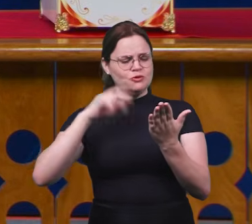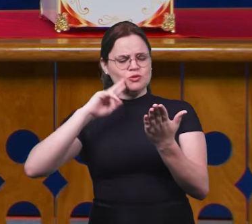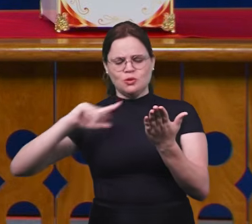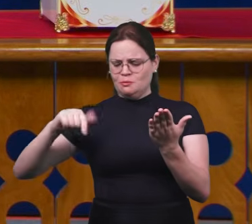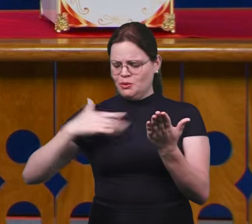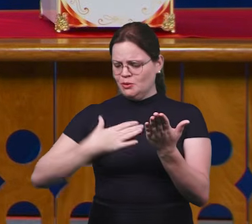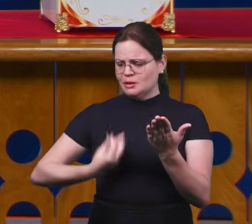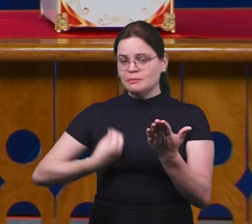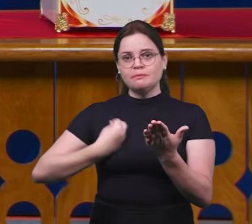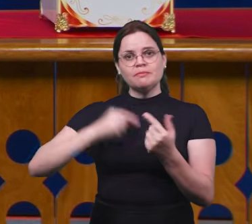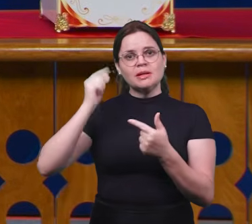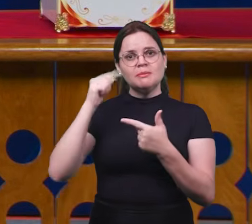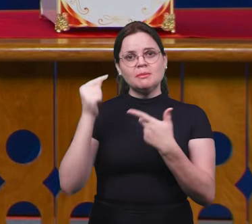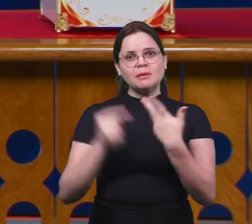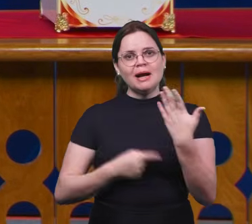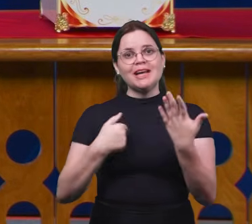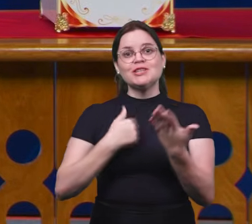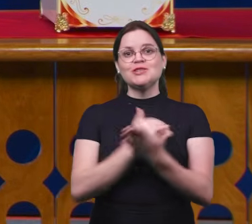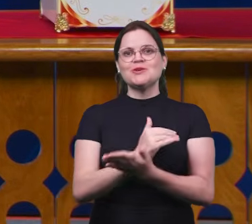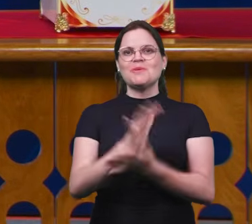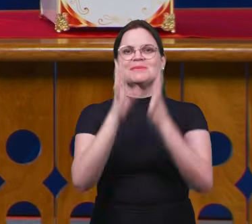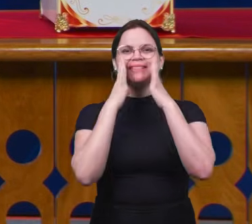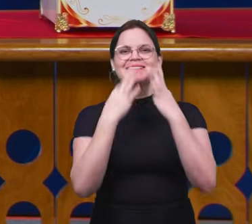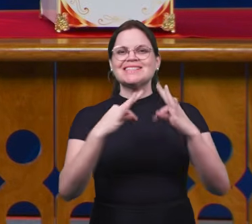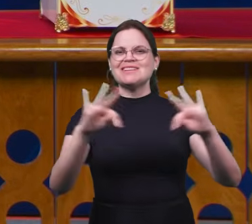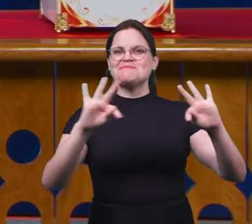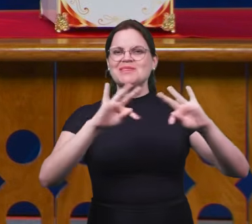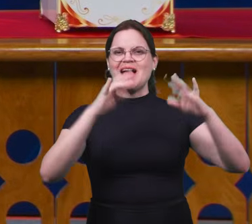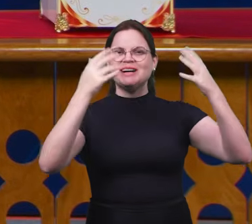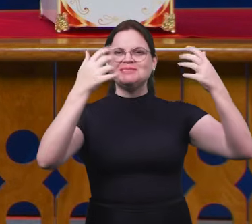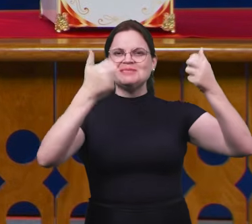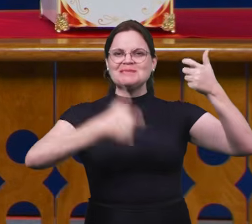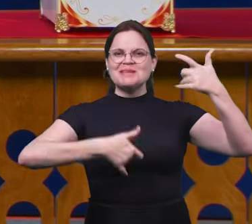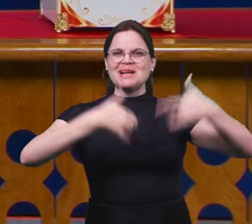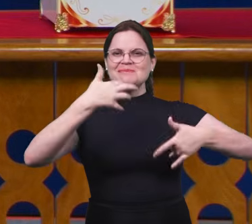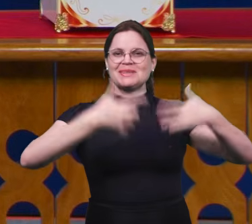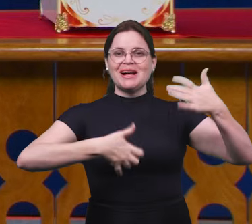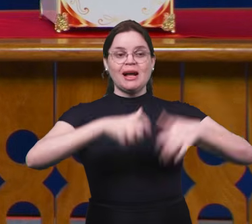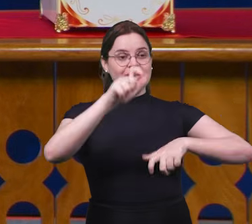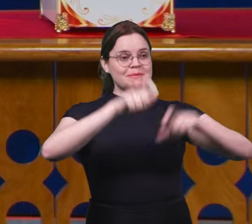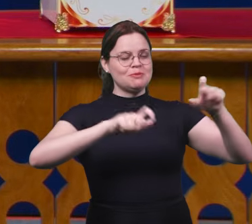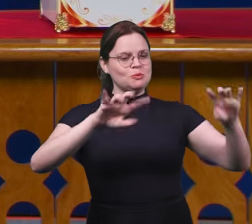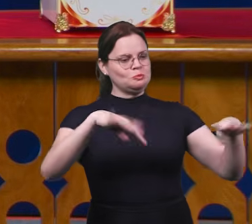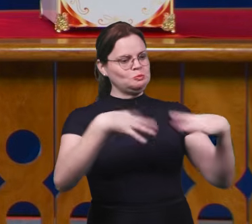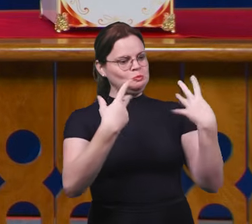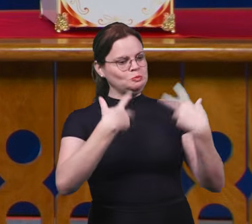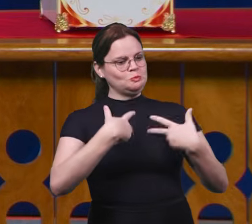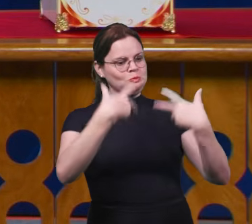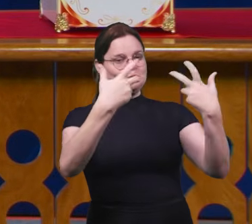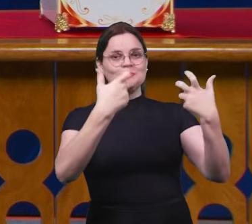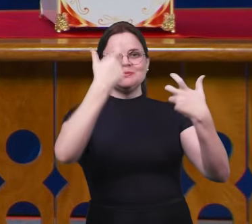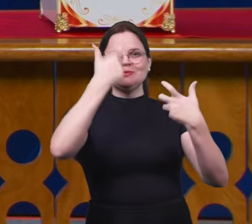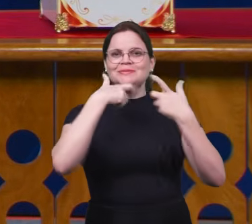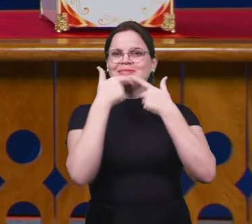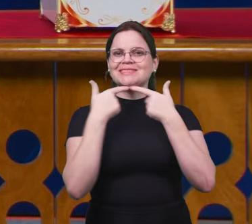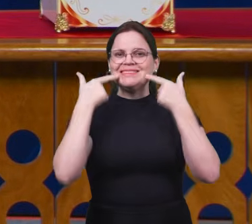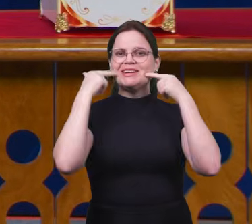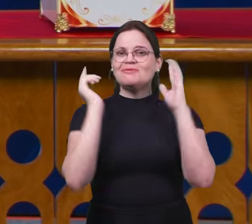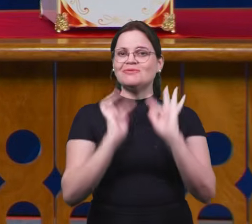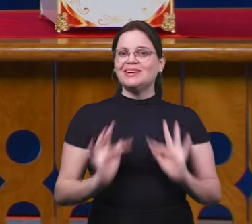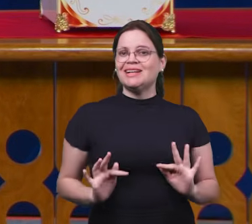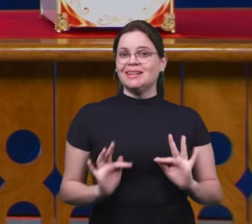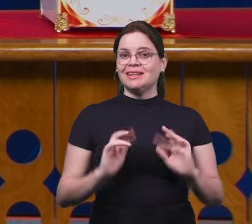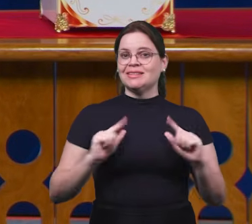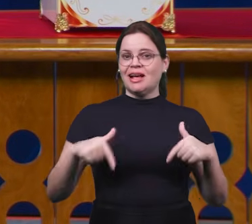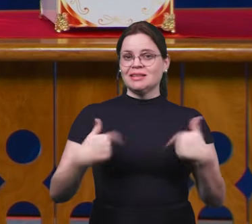palavra. Então nós começamos a falar dessas coisas. As pessoas começam a perceber em nós uma alegria, a